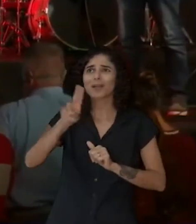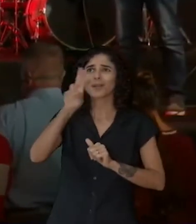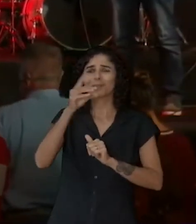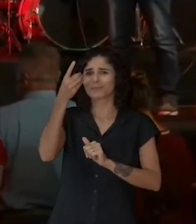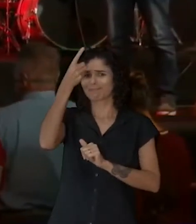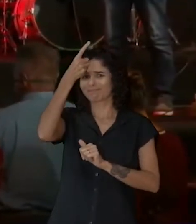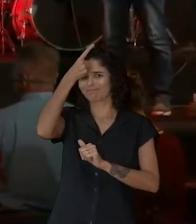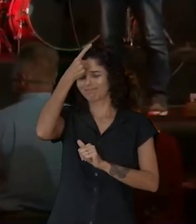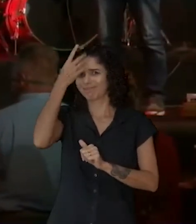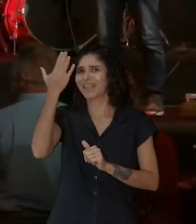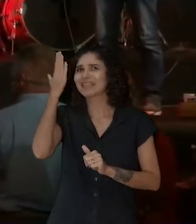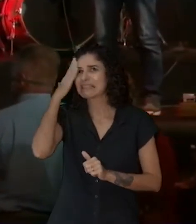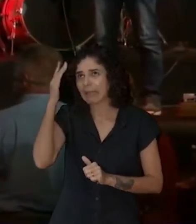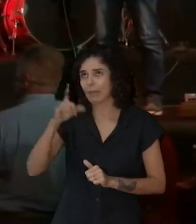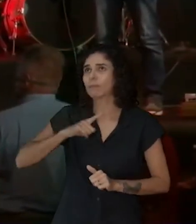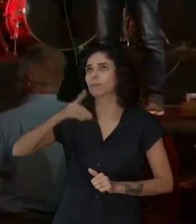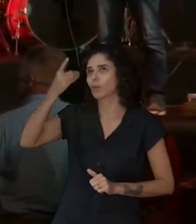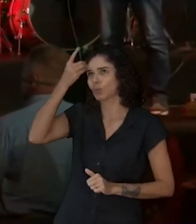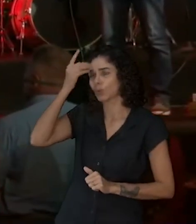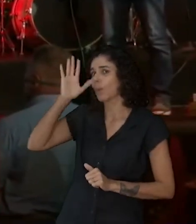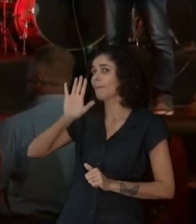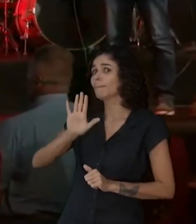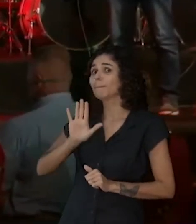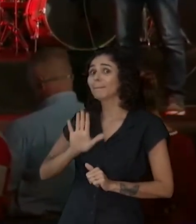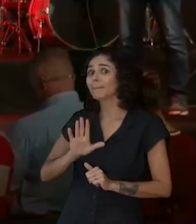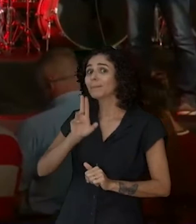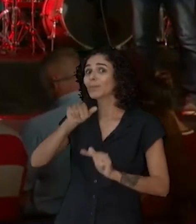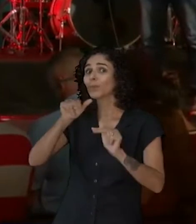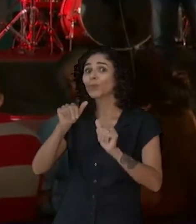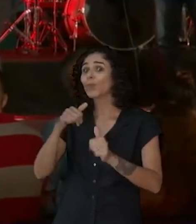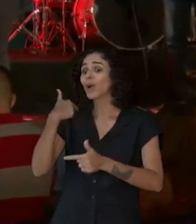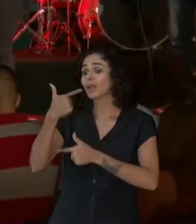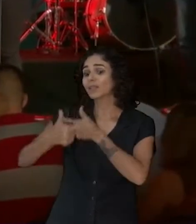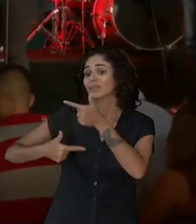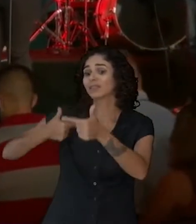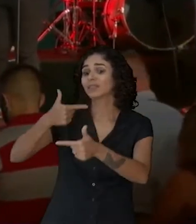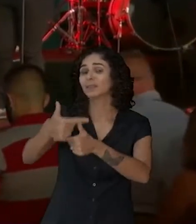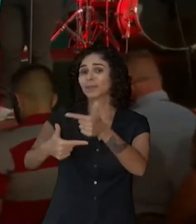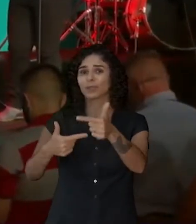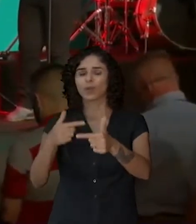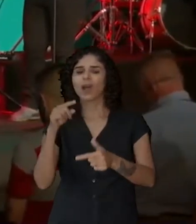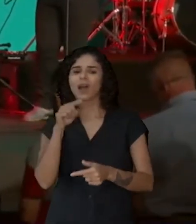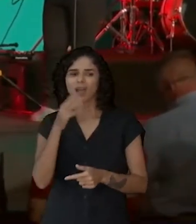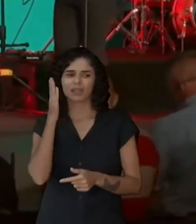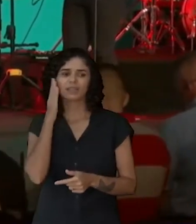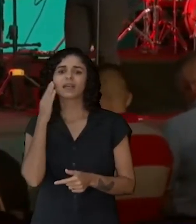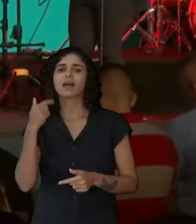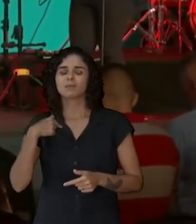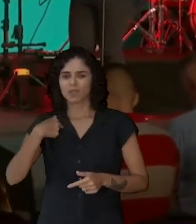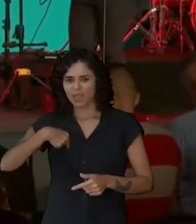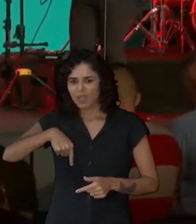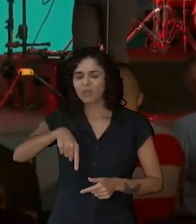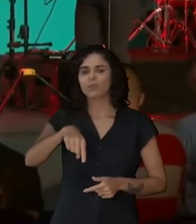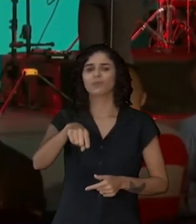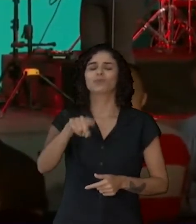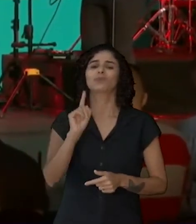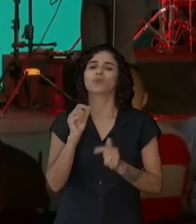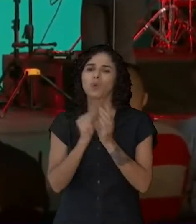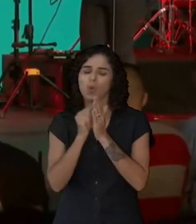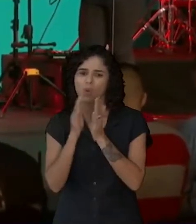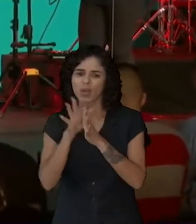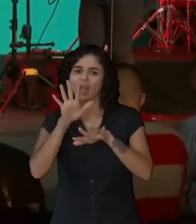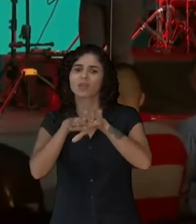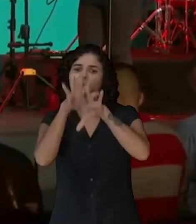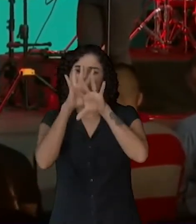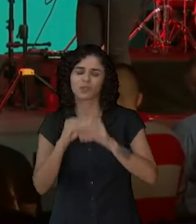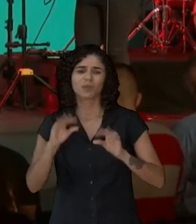Eles entenderam que o Senhor chamava eles para ser alguém que ia orar e curar pessoas, mas eles nunca viram ninguém ser